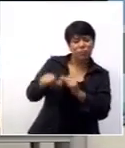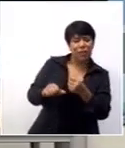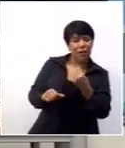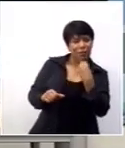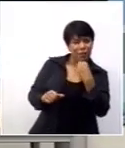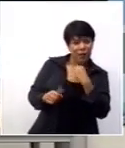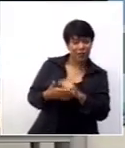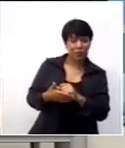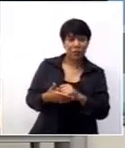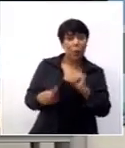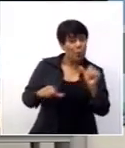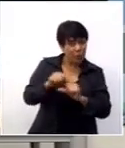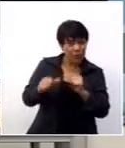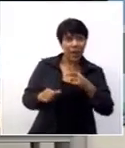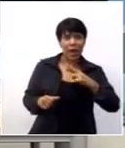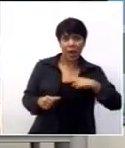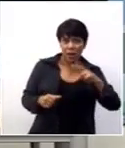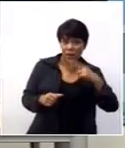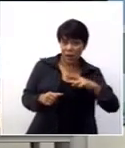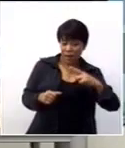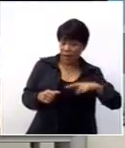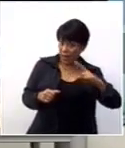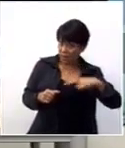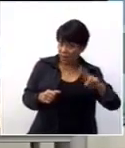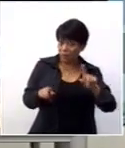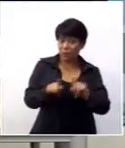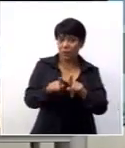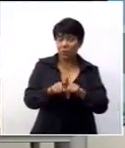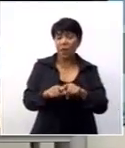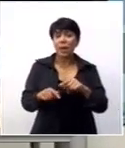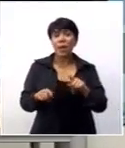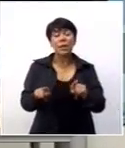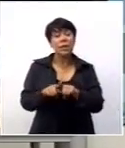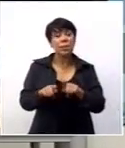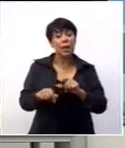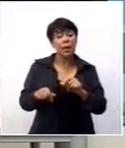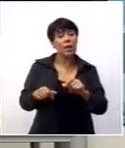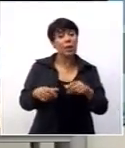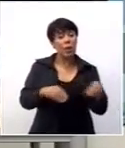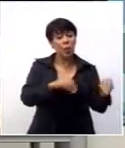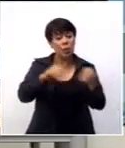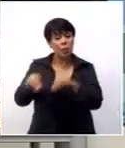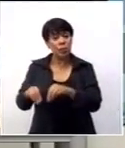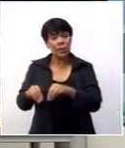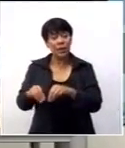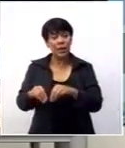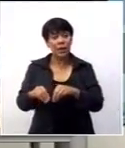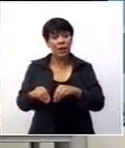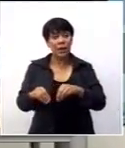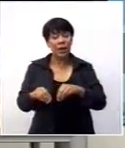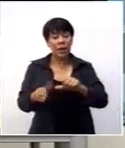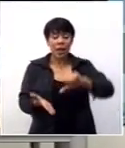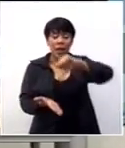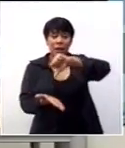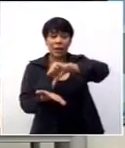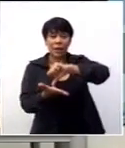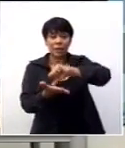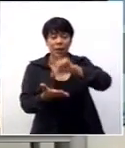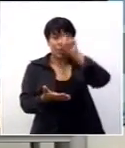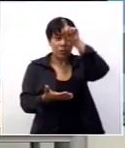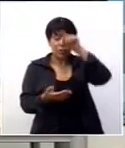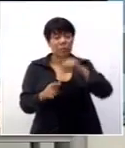tentar mudar a religião, como ele vai tentar mudar também a capital do Egito, né, para outra cidade. Ele vai ser